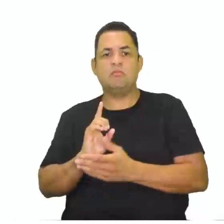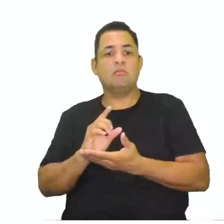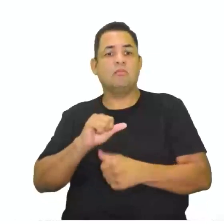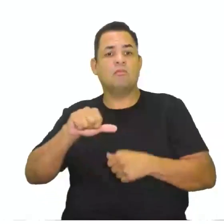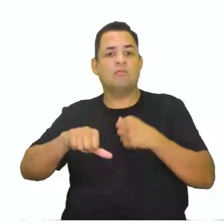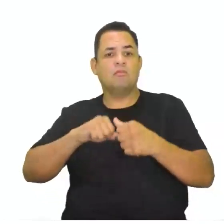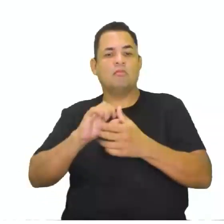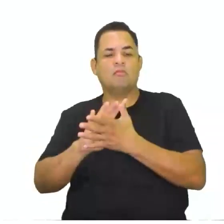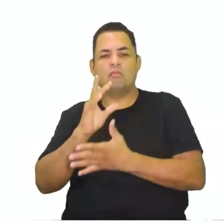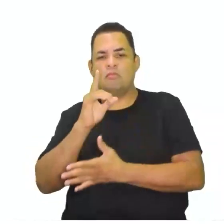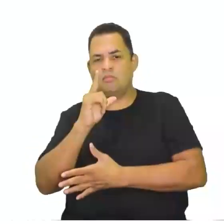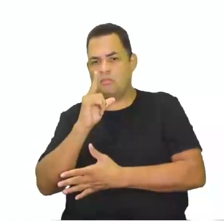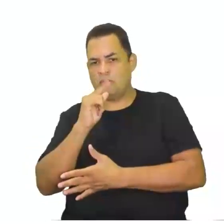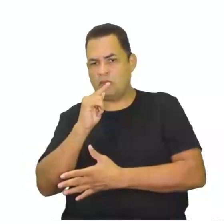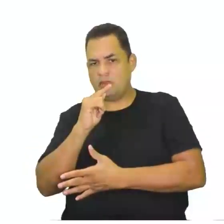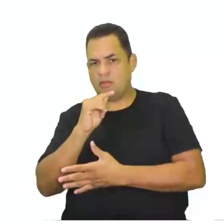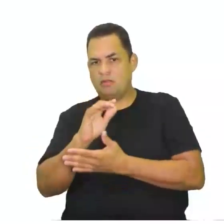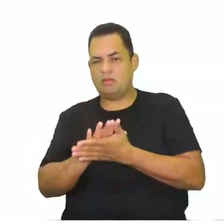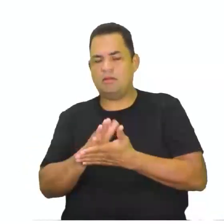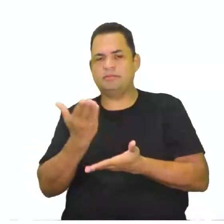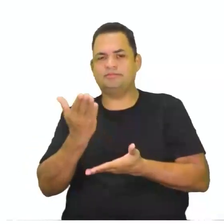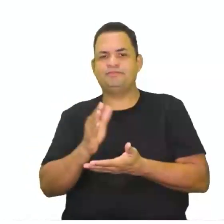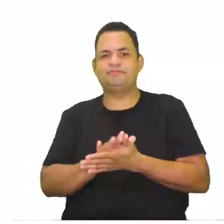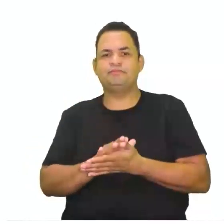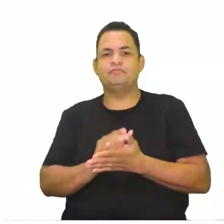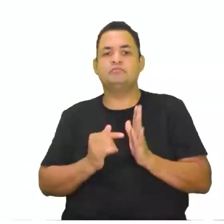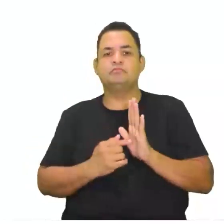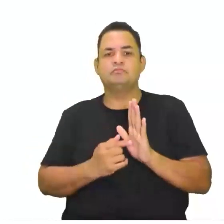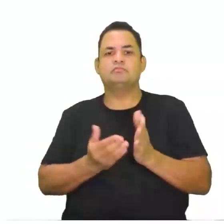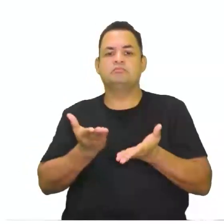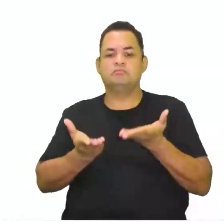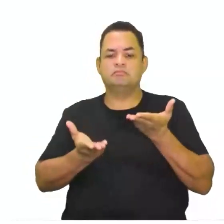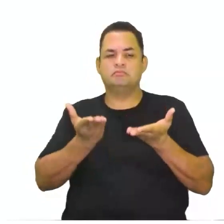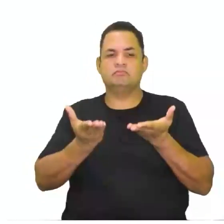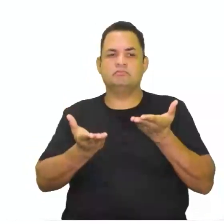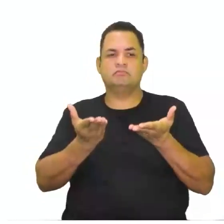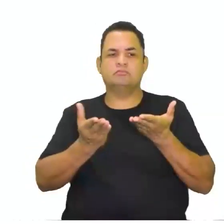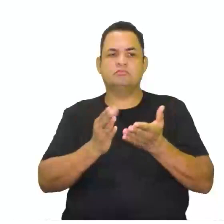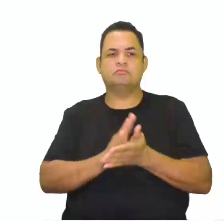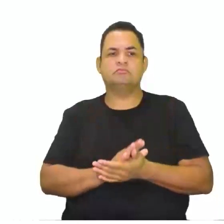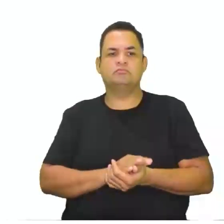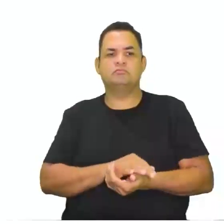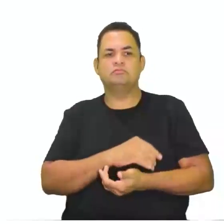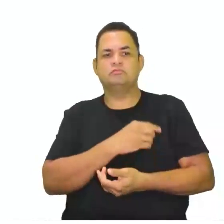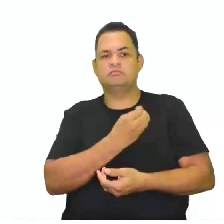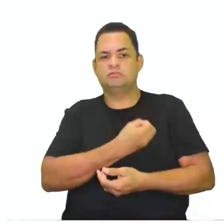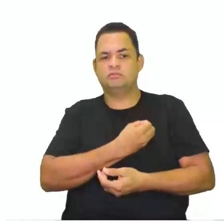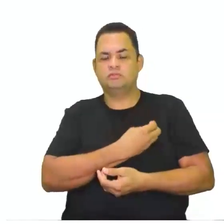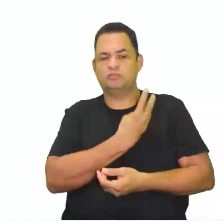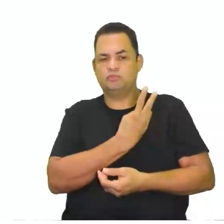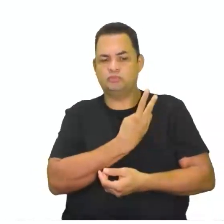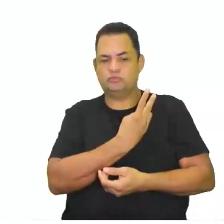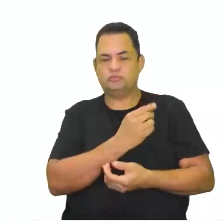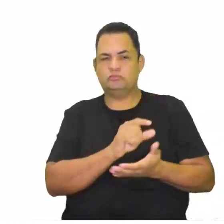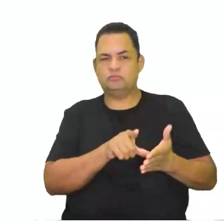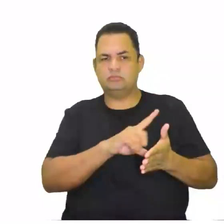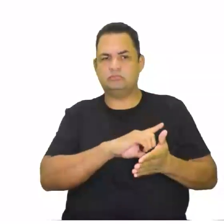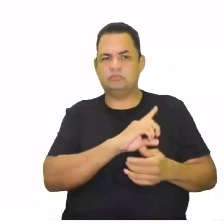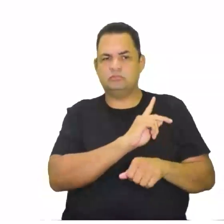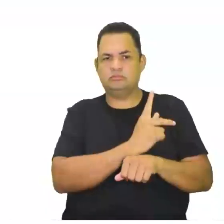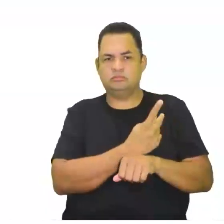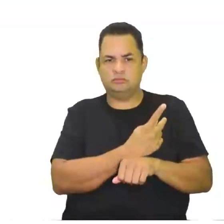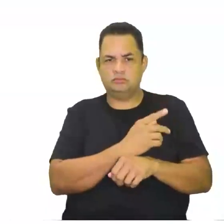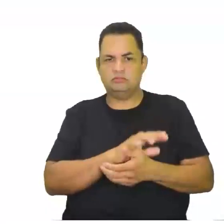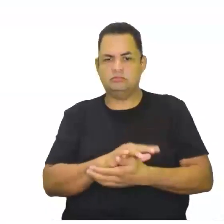água. E aí você pode representar o balanceamento fazendo dessa forma, usando o coeficiente 2 aqui antes do gás